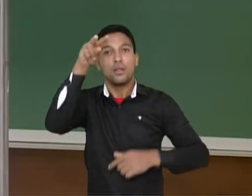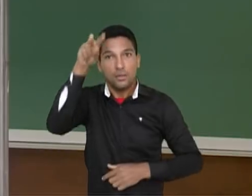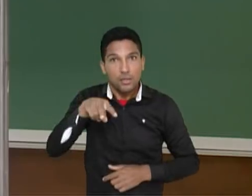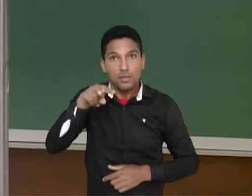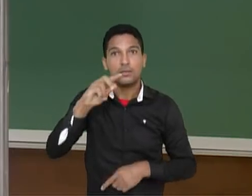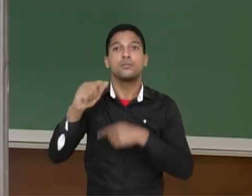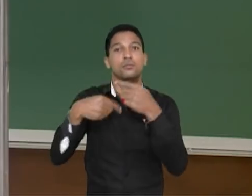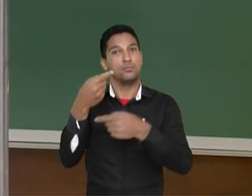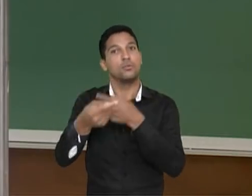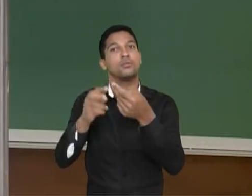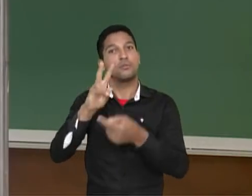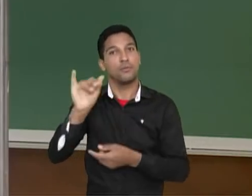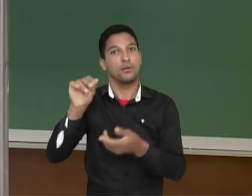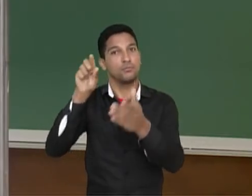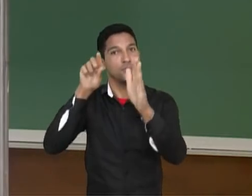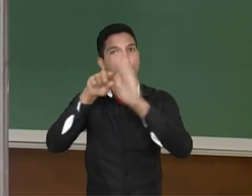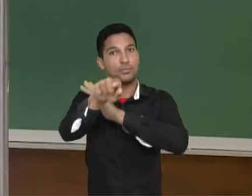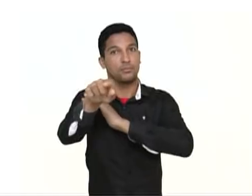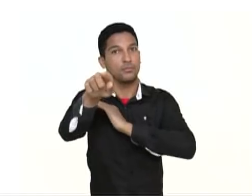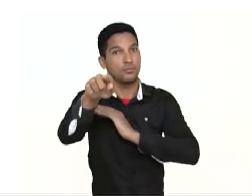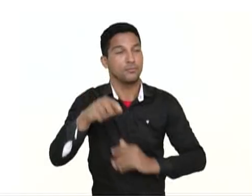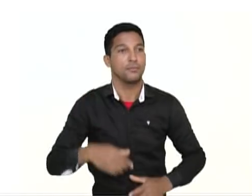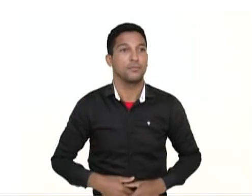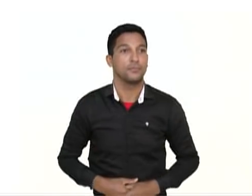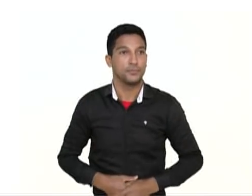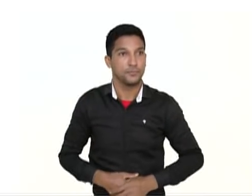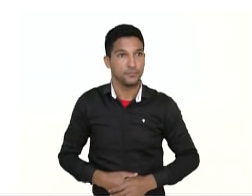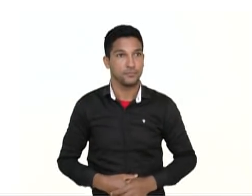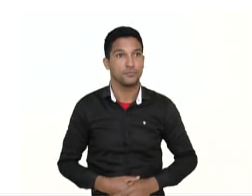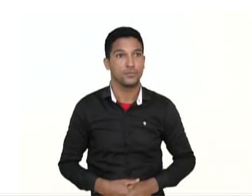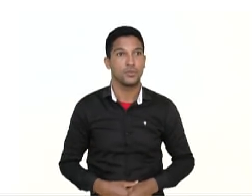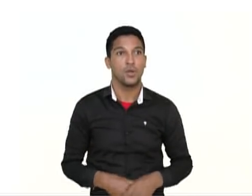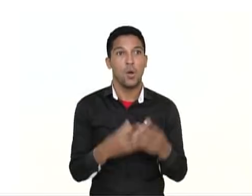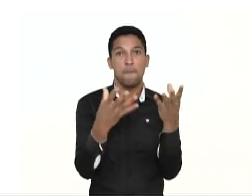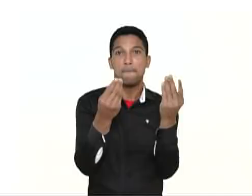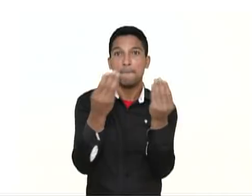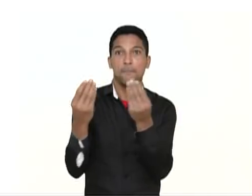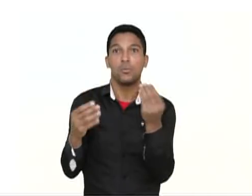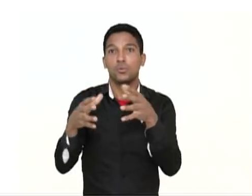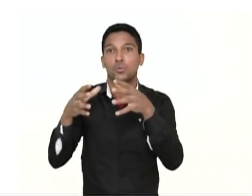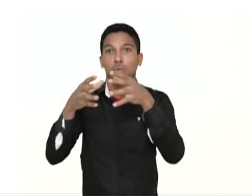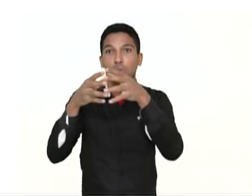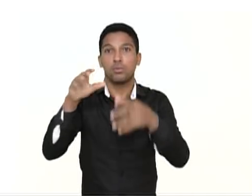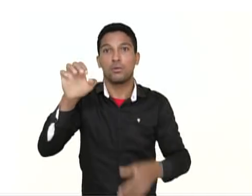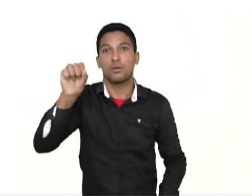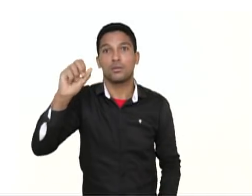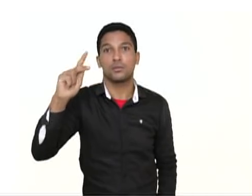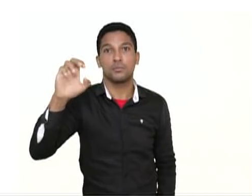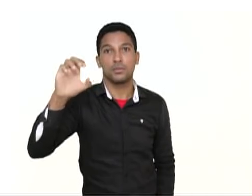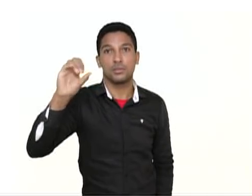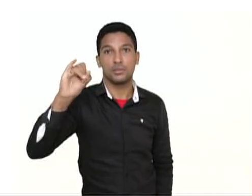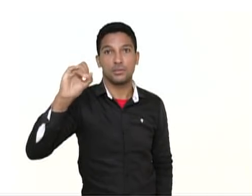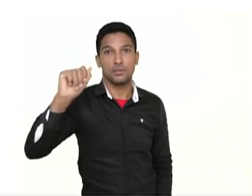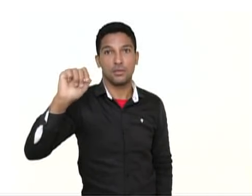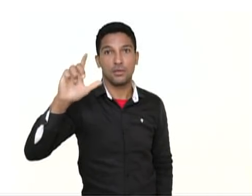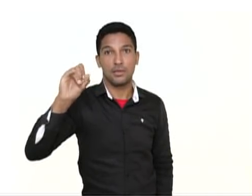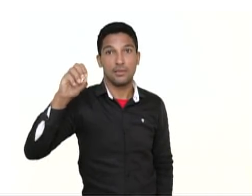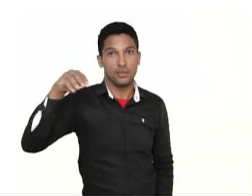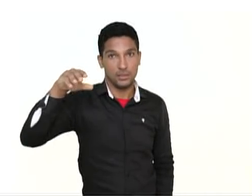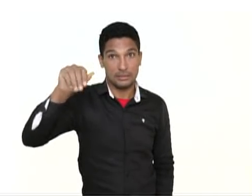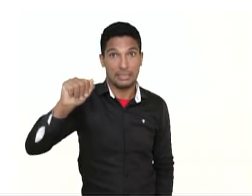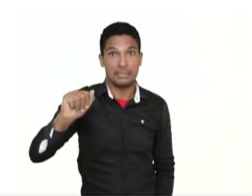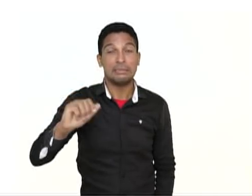você. Vamos analisar esse trecho. E muitos especialistas temem que a região possa ver uma